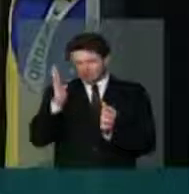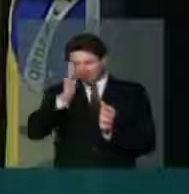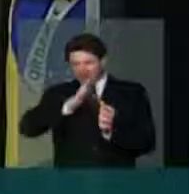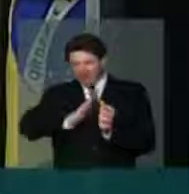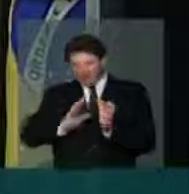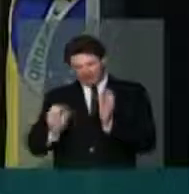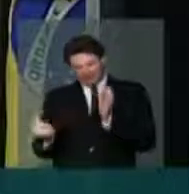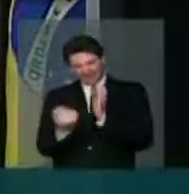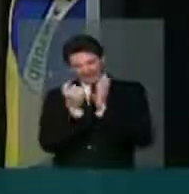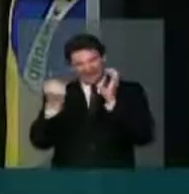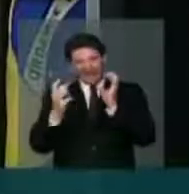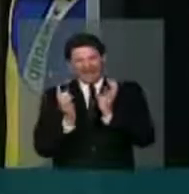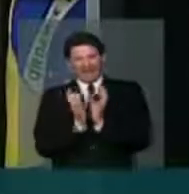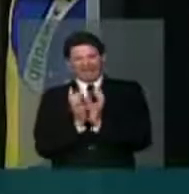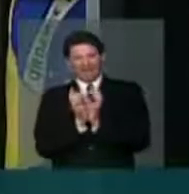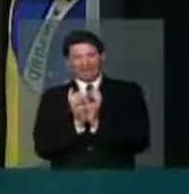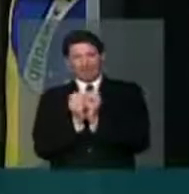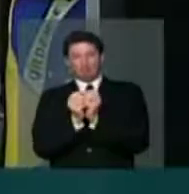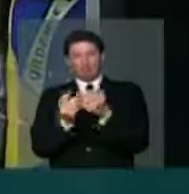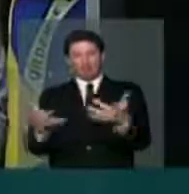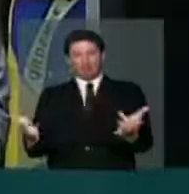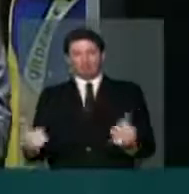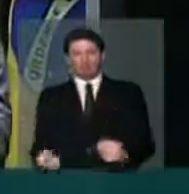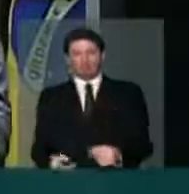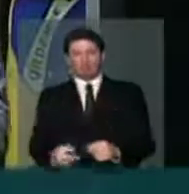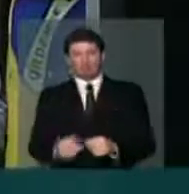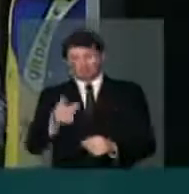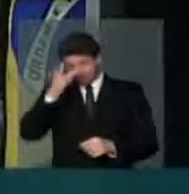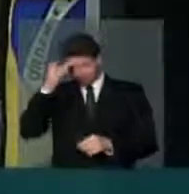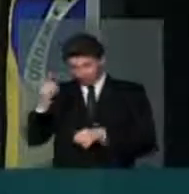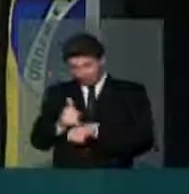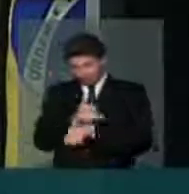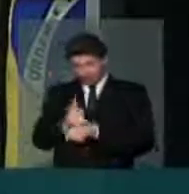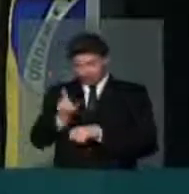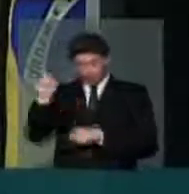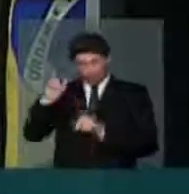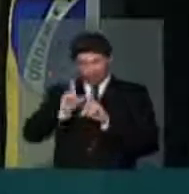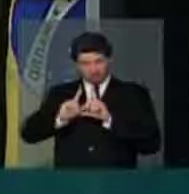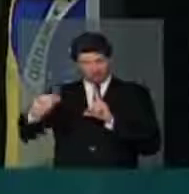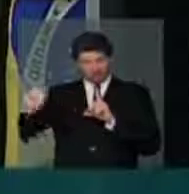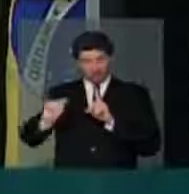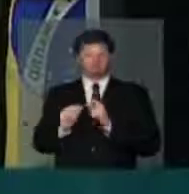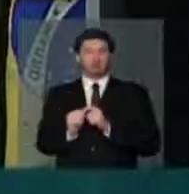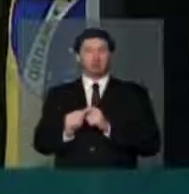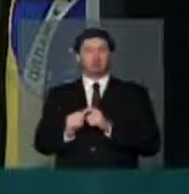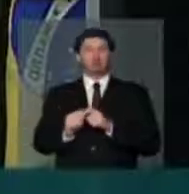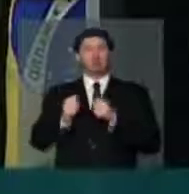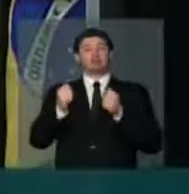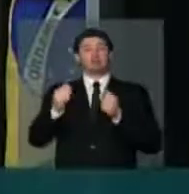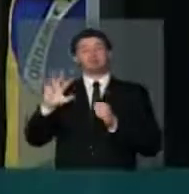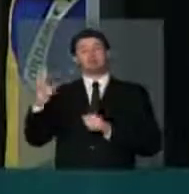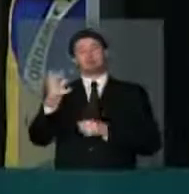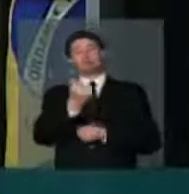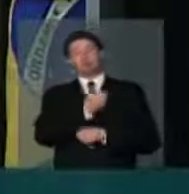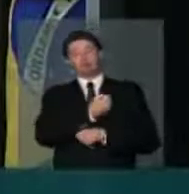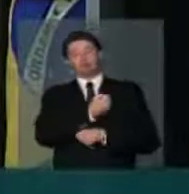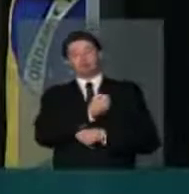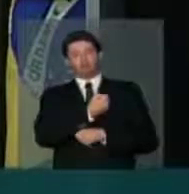maldades que os estrategistas do Planalto tentam salvar